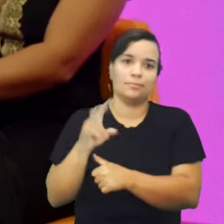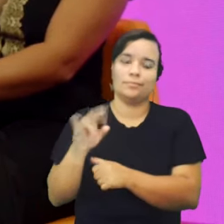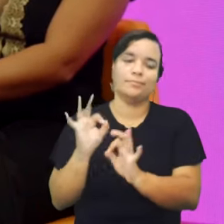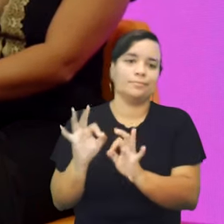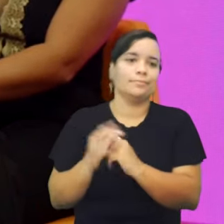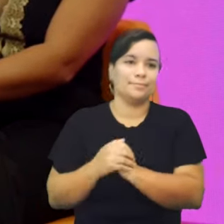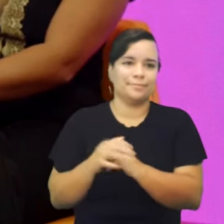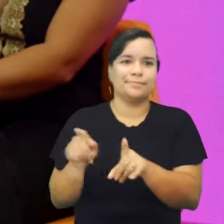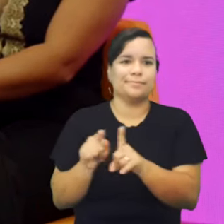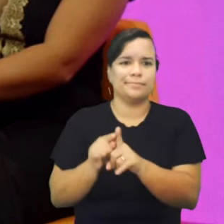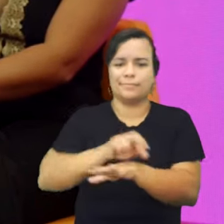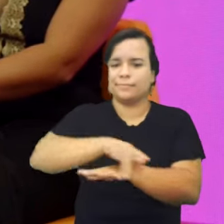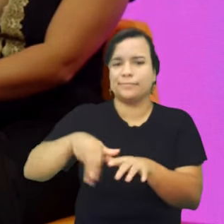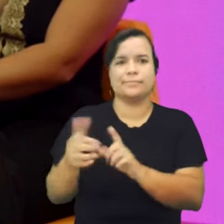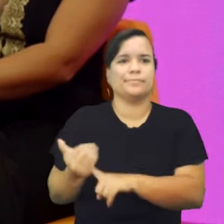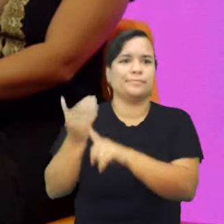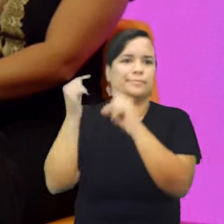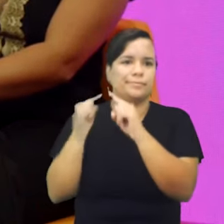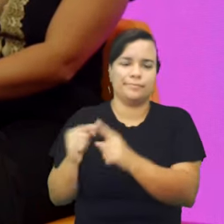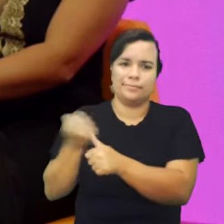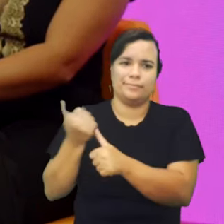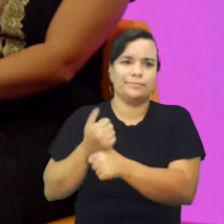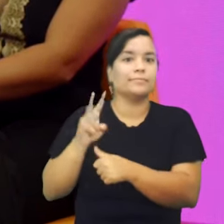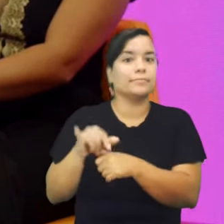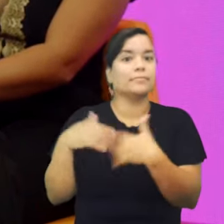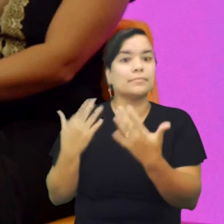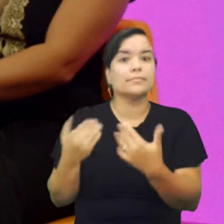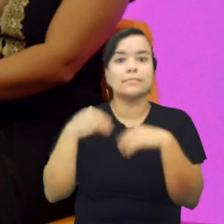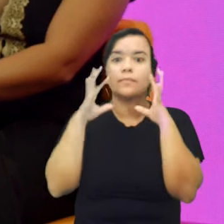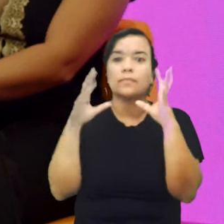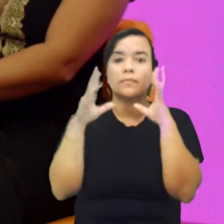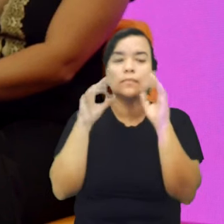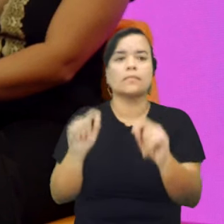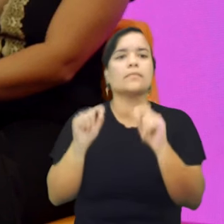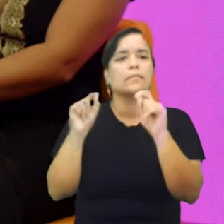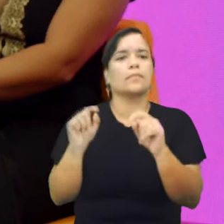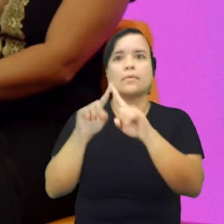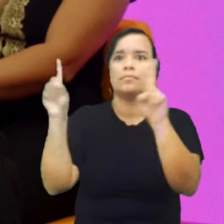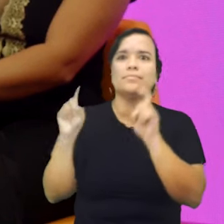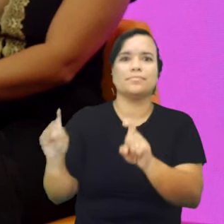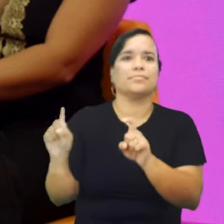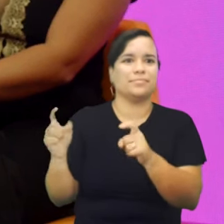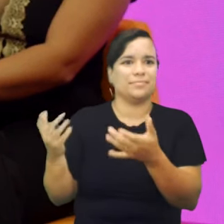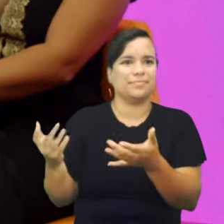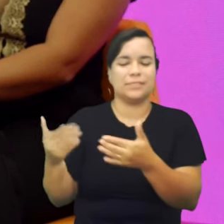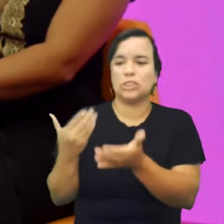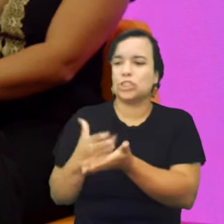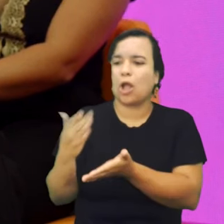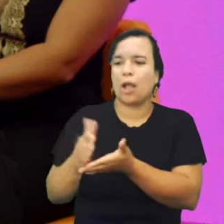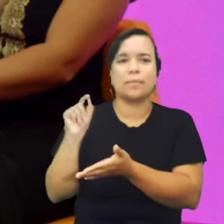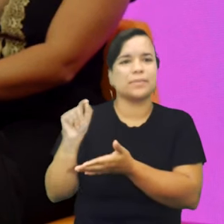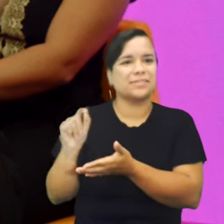e por outras inúmeras tecnologias. E daí fica aquele grande ponto de interrogação, né? O que que vai sobrar